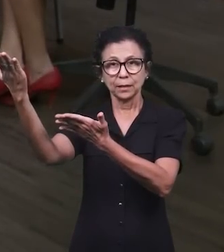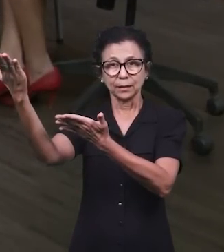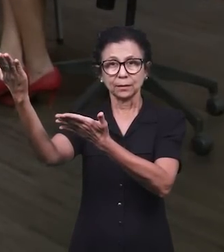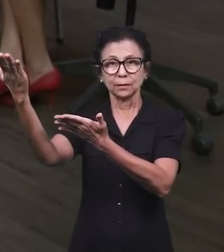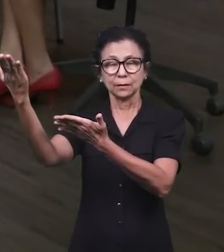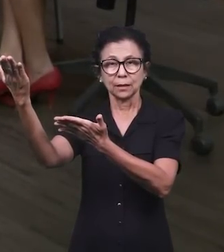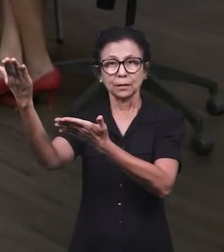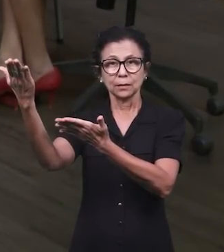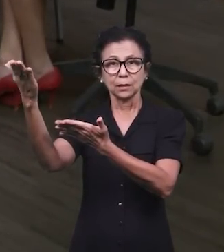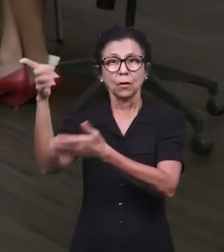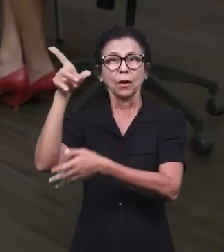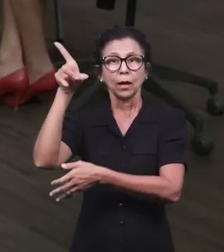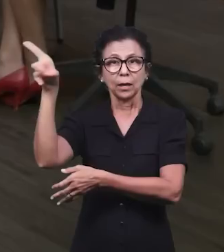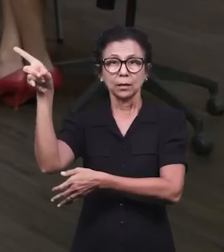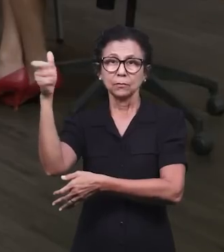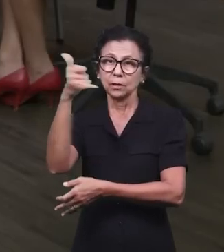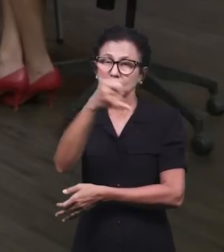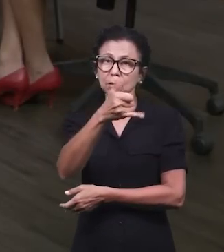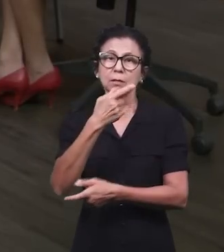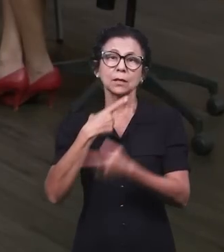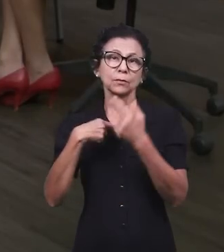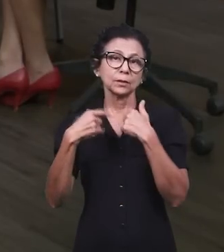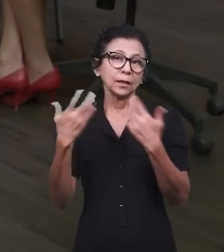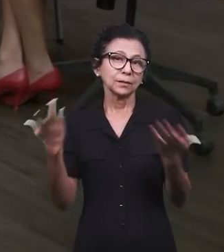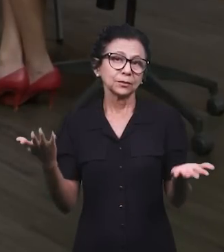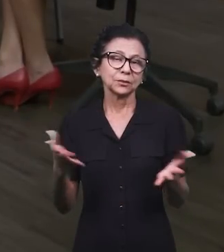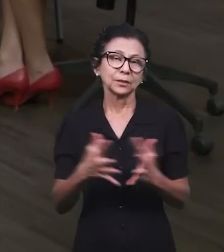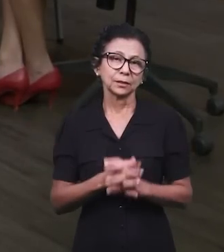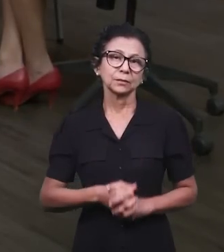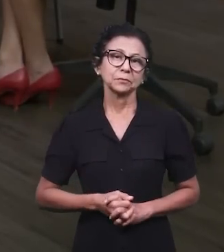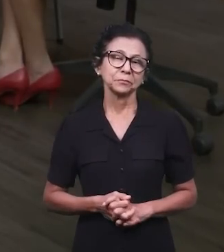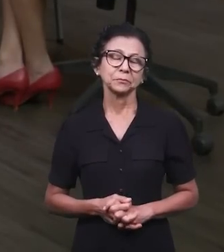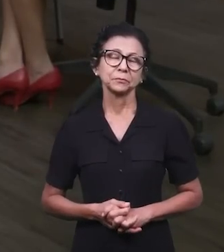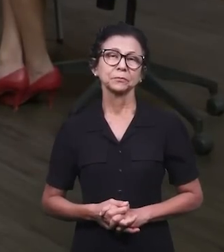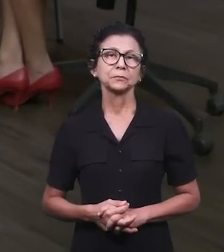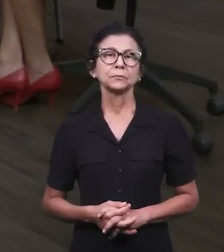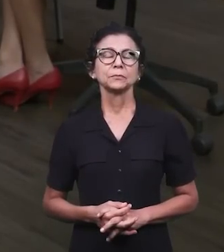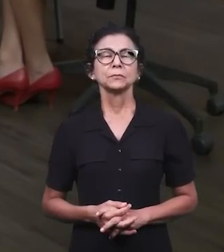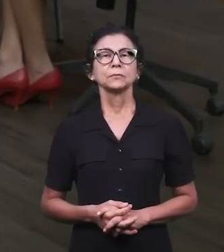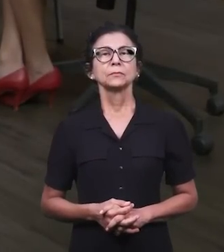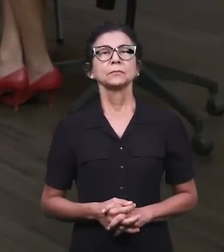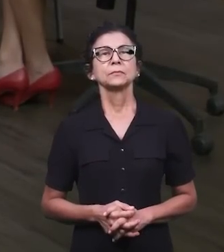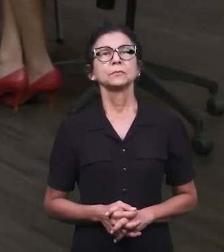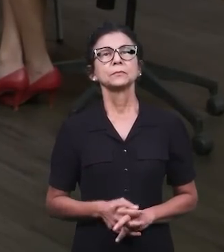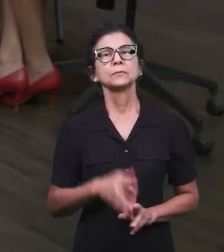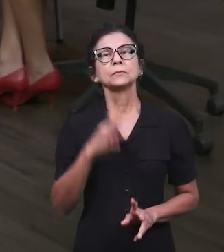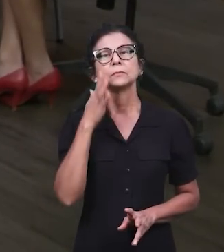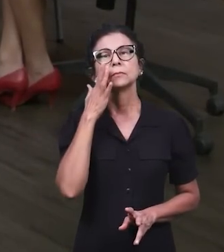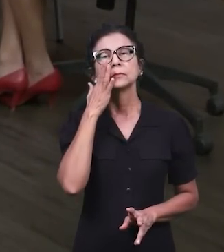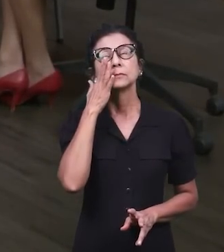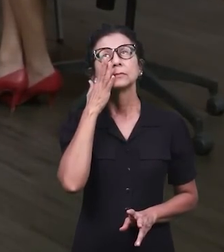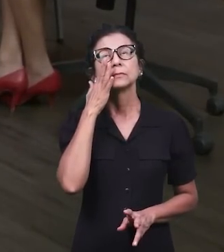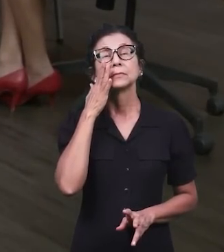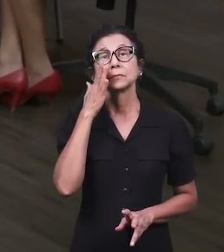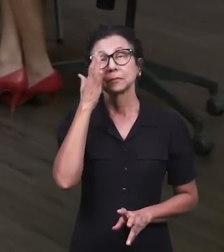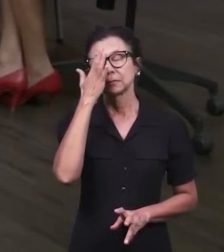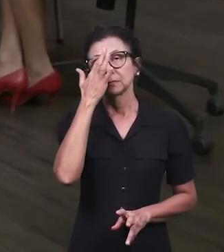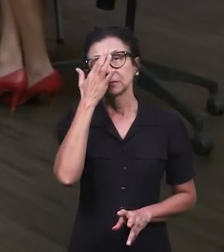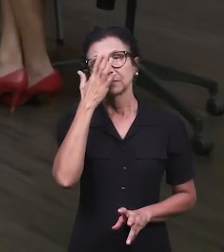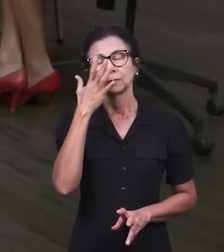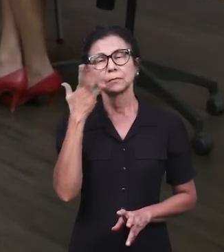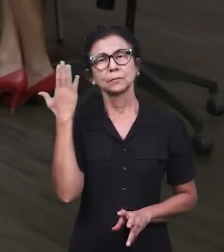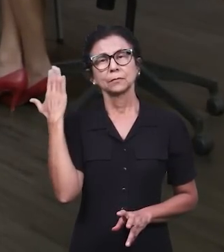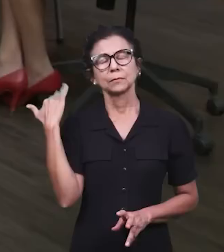nossa intenção toda é essa, é agradar o Senhor. Isso. Então, sim, eu diria que sim. Eu me lembro, Marcelo, da experiência